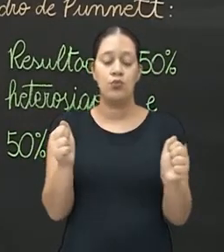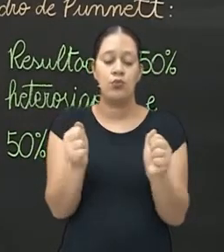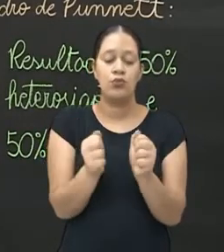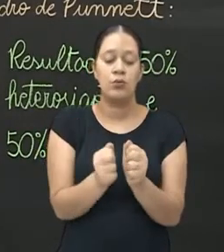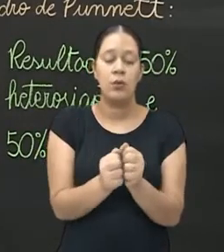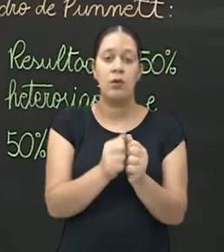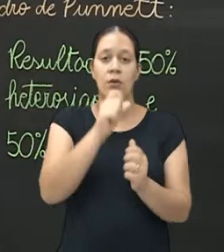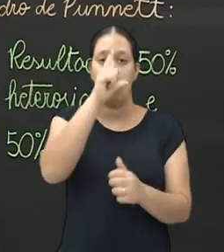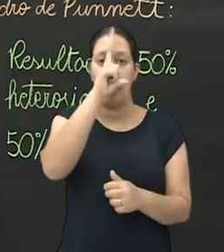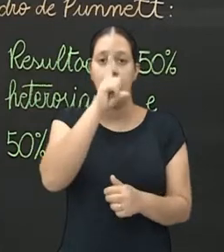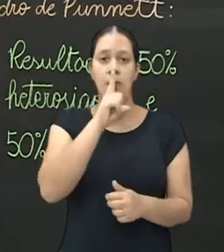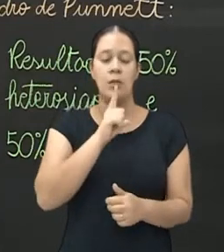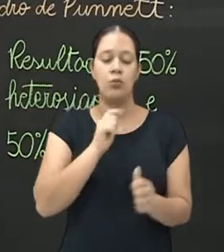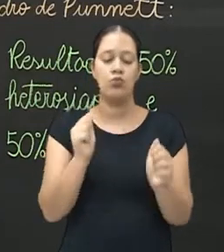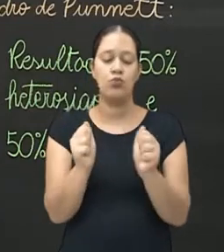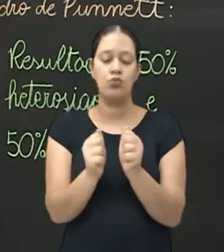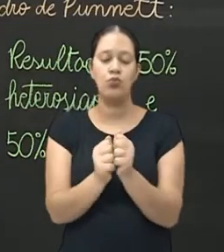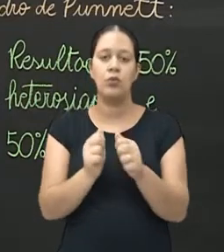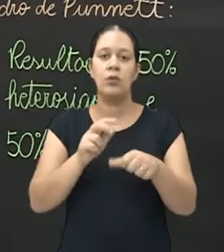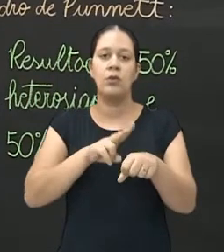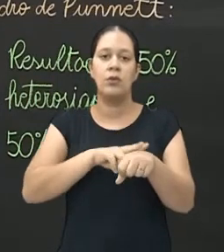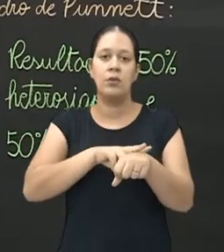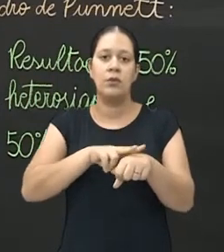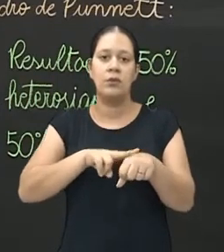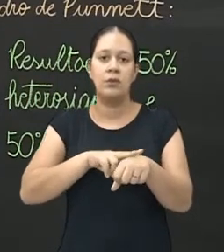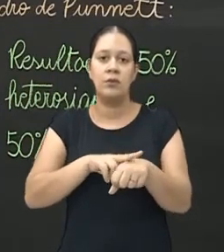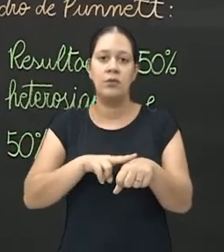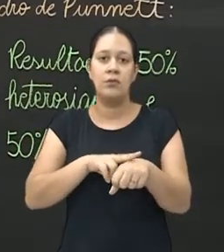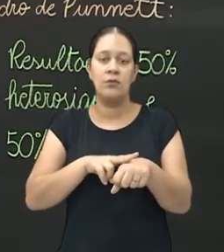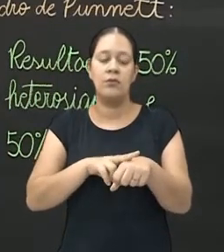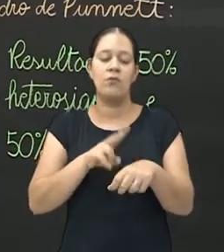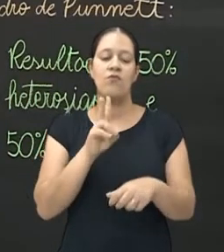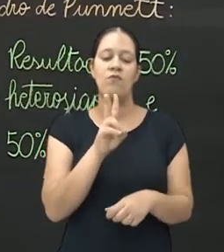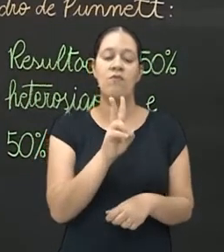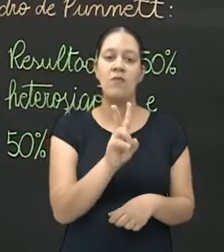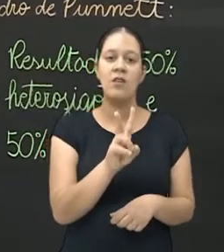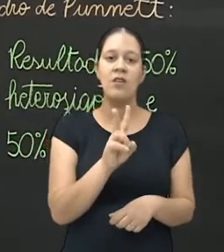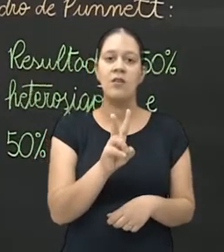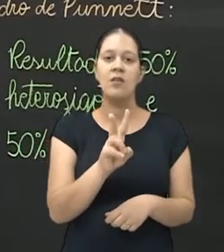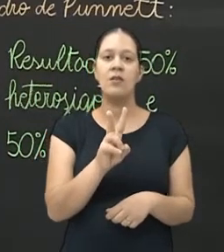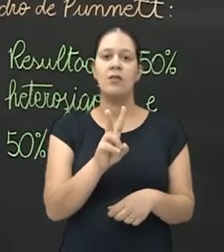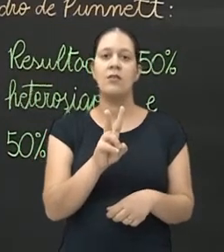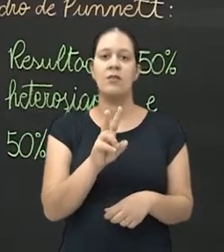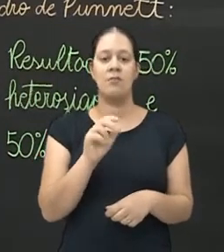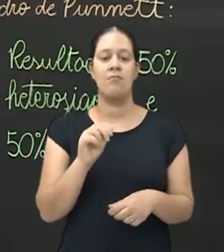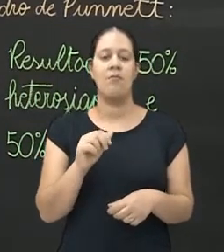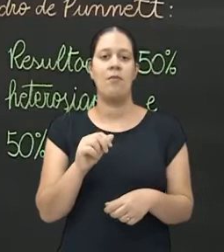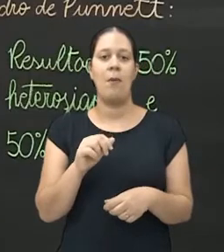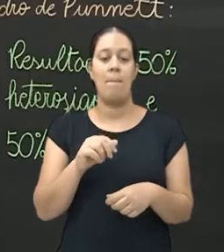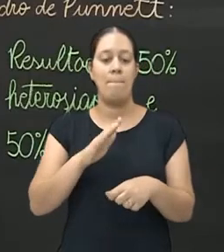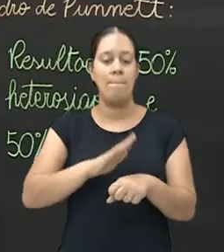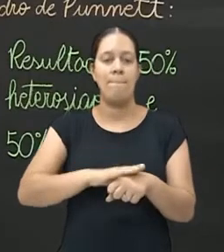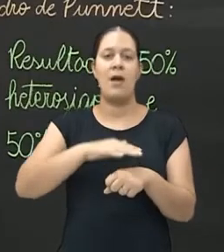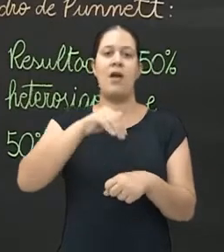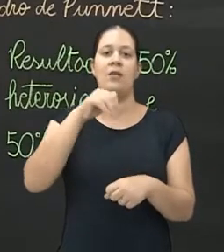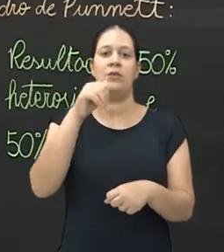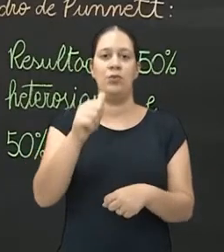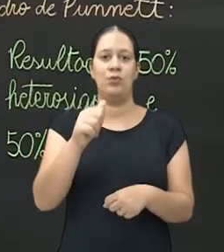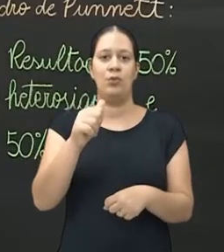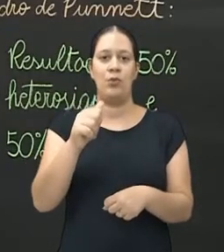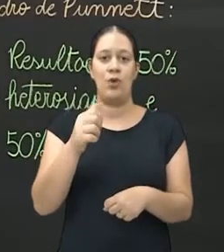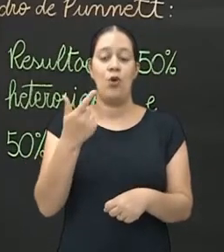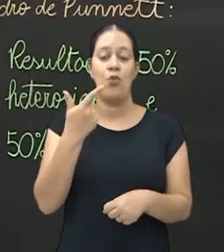o amarelo com o verde, o Vzão dominante dominava sobre o Vzinho, ficava tudo amarelo. Porém, em